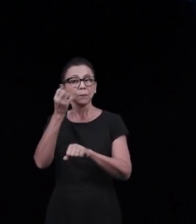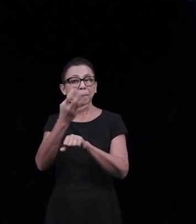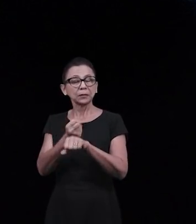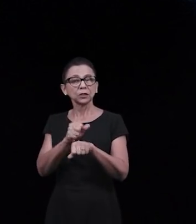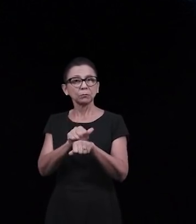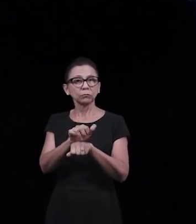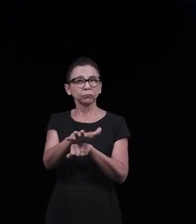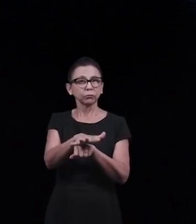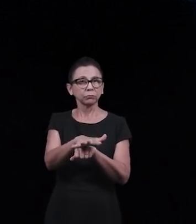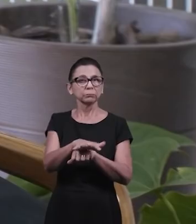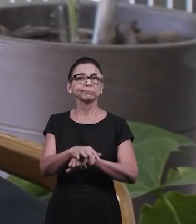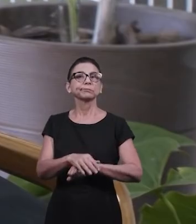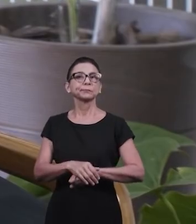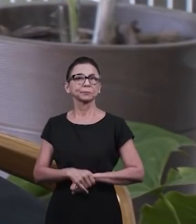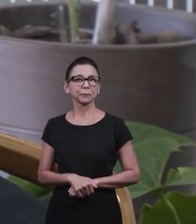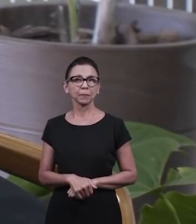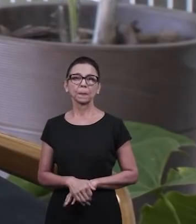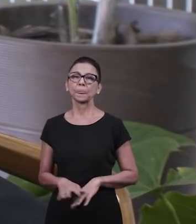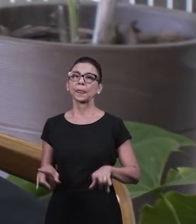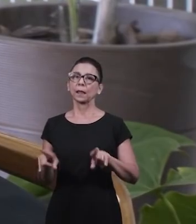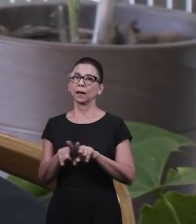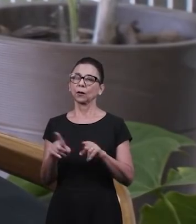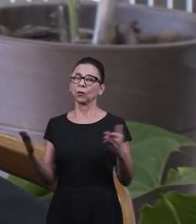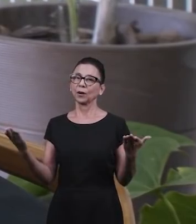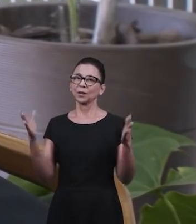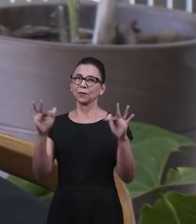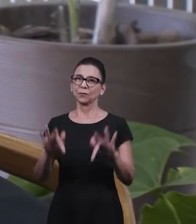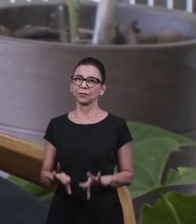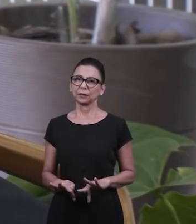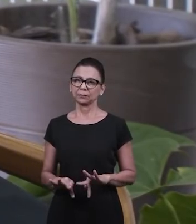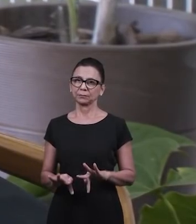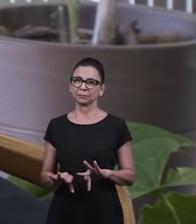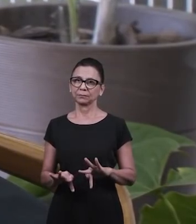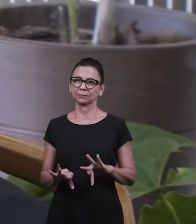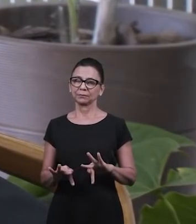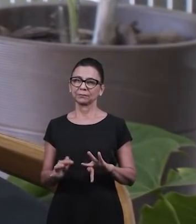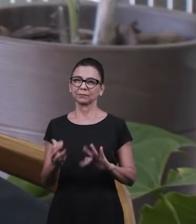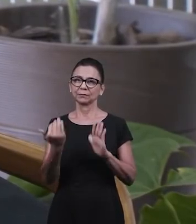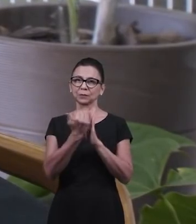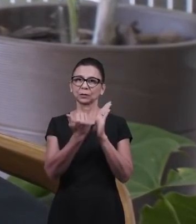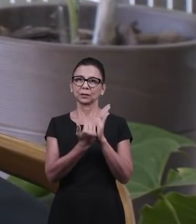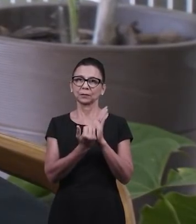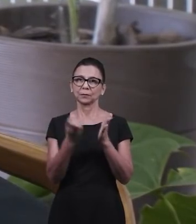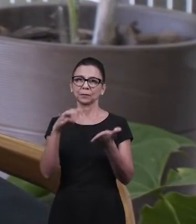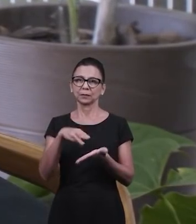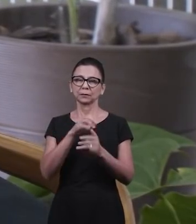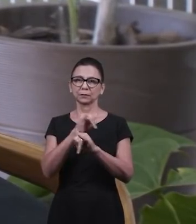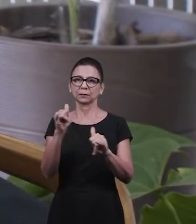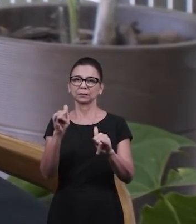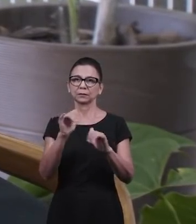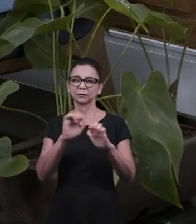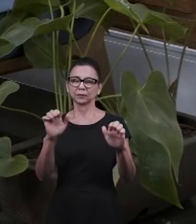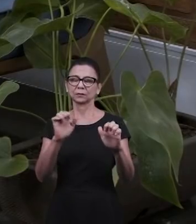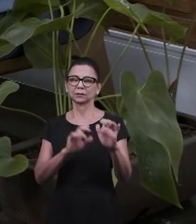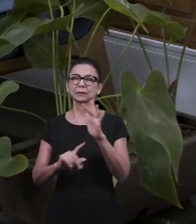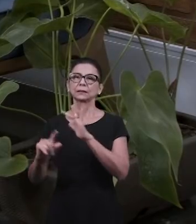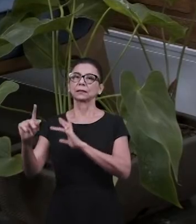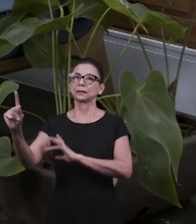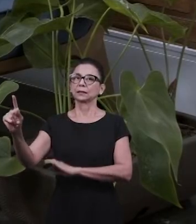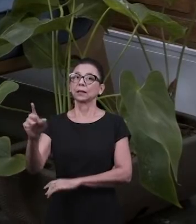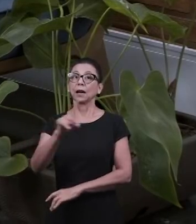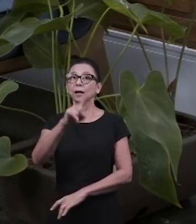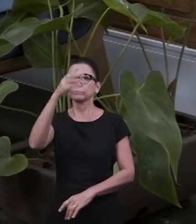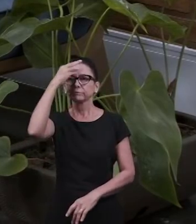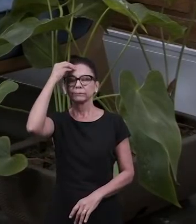assim, estamos chegando ao fim desta edição do programa da Igreja Cristã Maranata, anunciando o Evangelho Eterno. E não